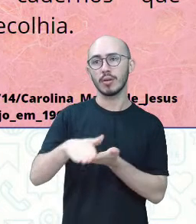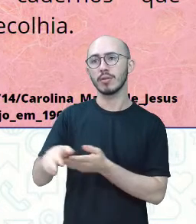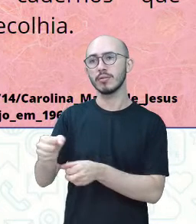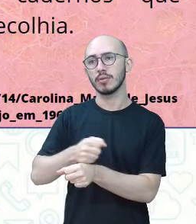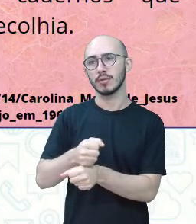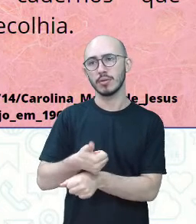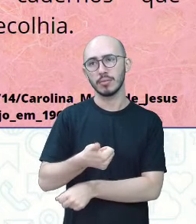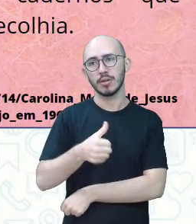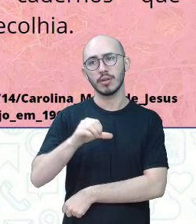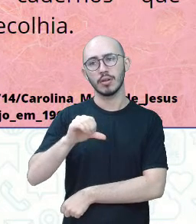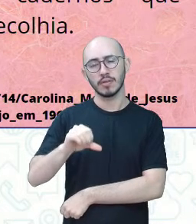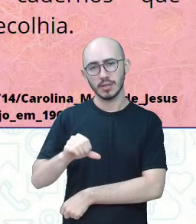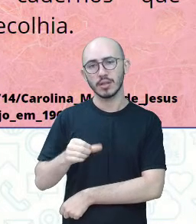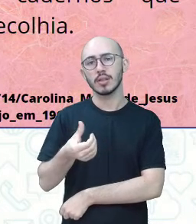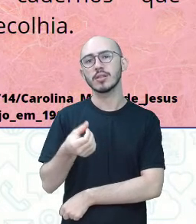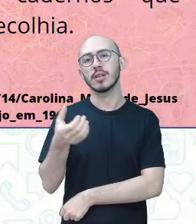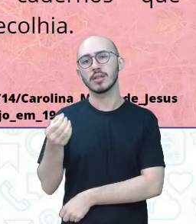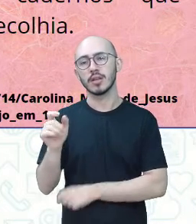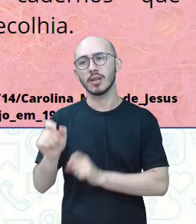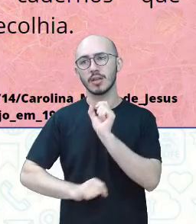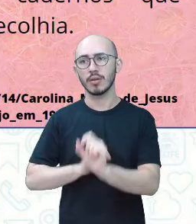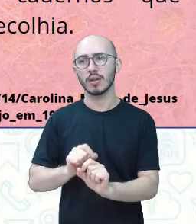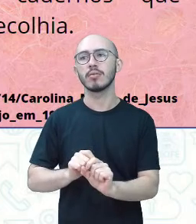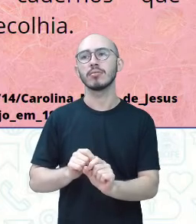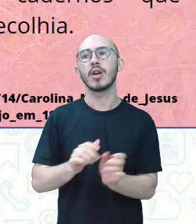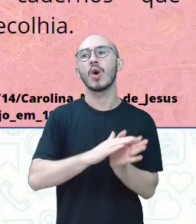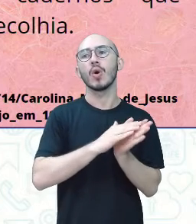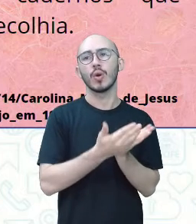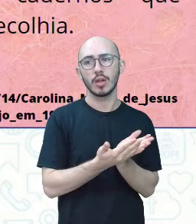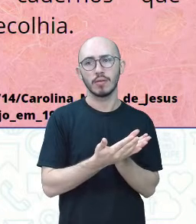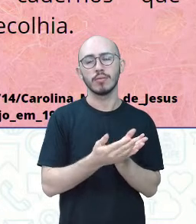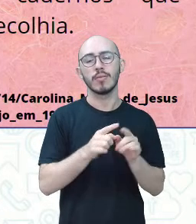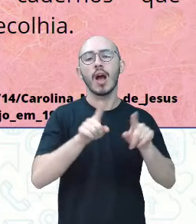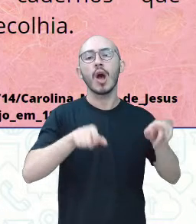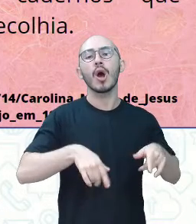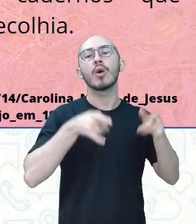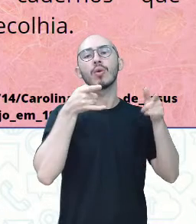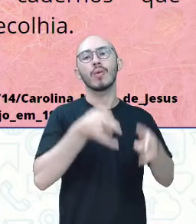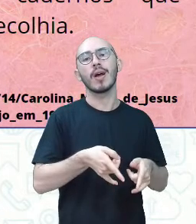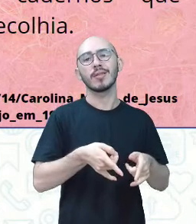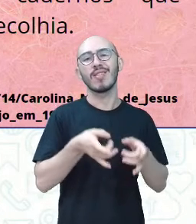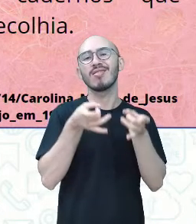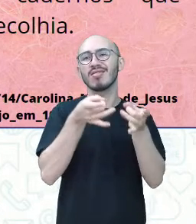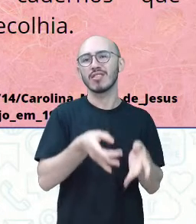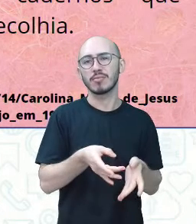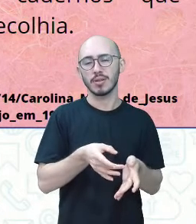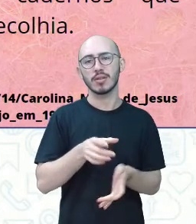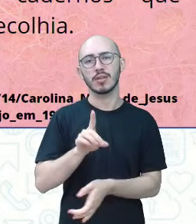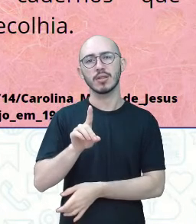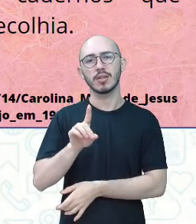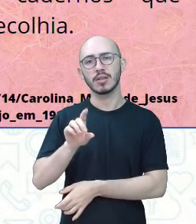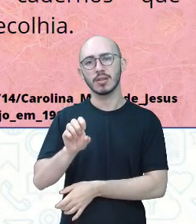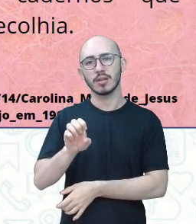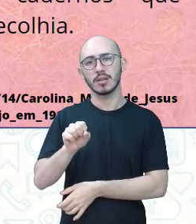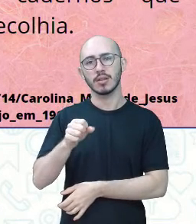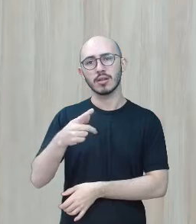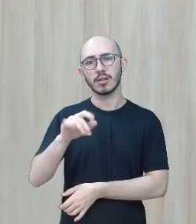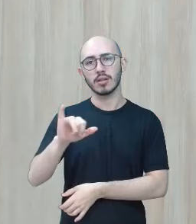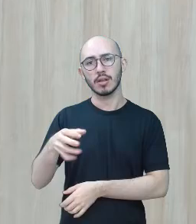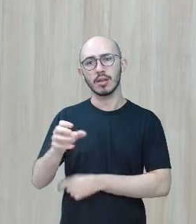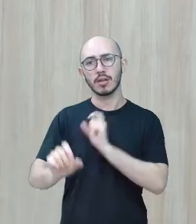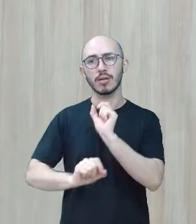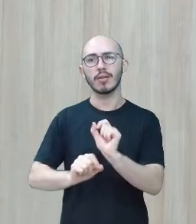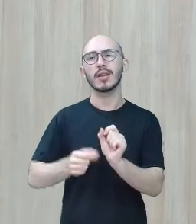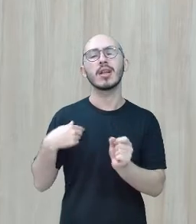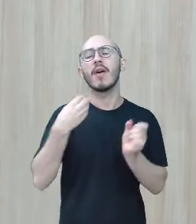1960, Quarto de Despejo, Diário de uma Favelada, em que ela relata o cotidiano de sua vida enquanto catadora de papel e